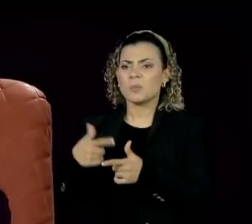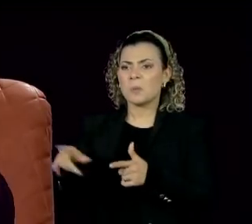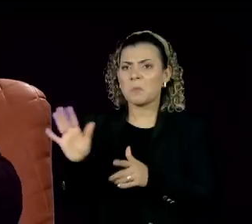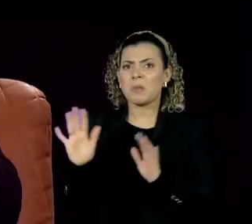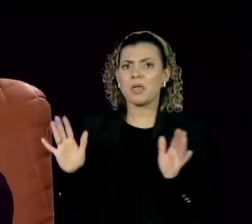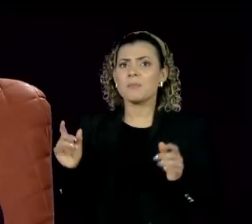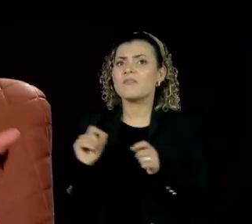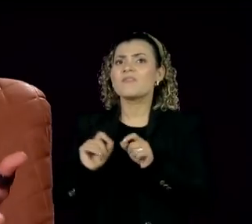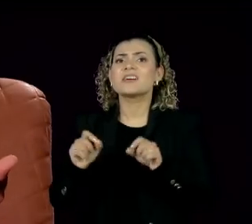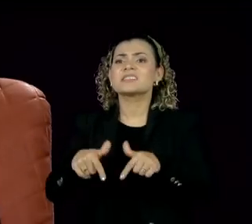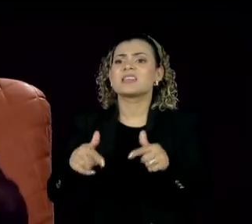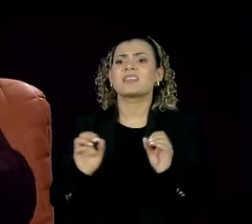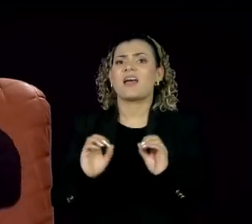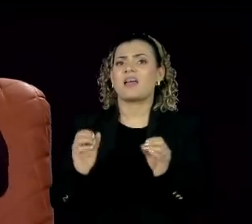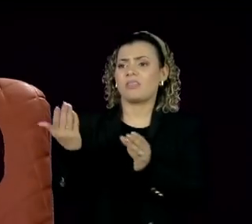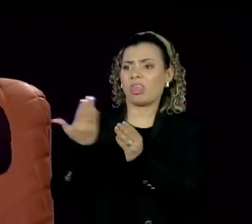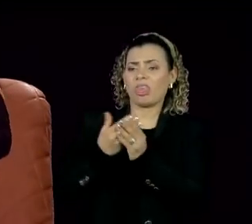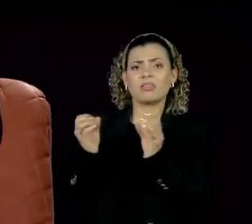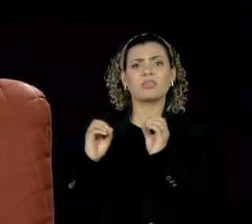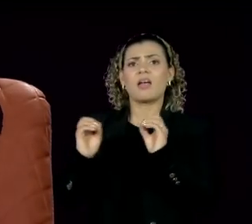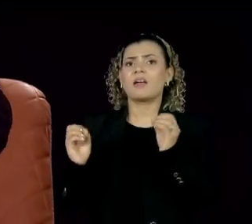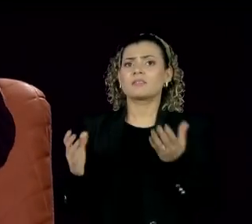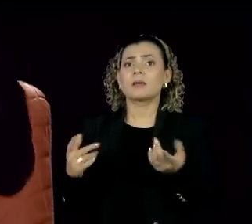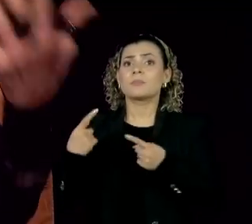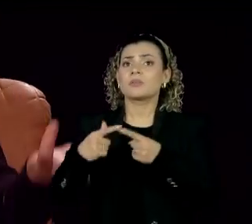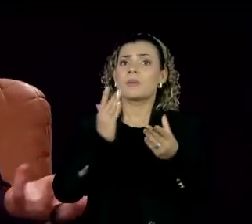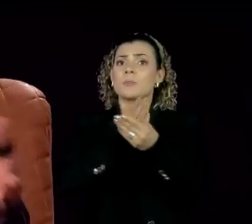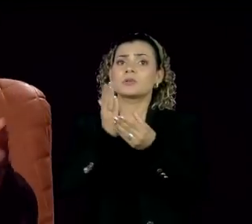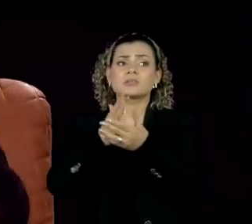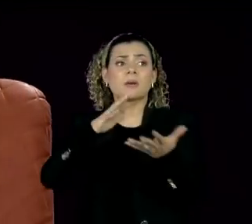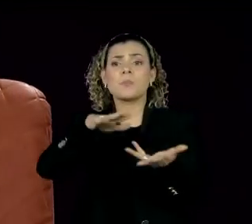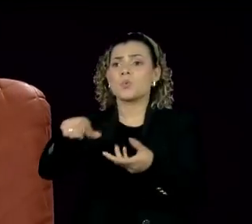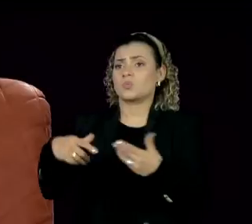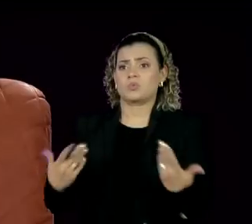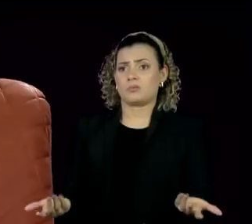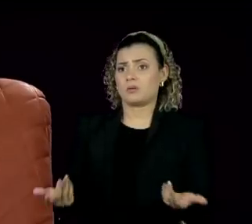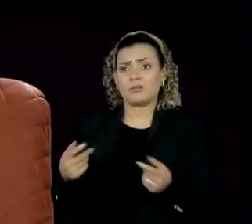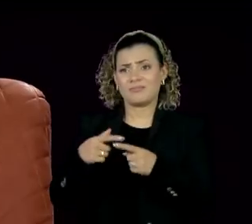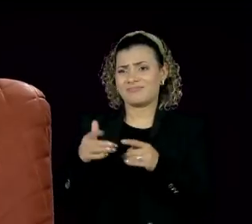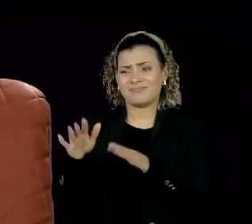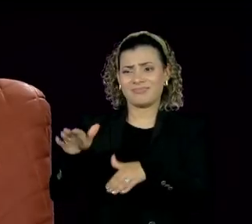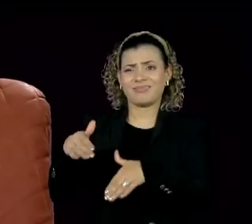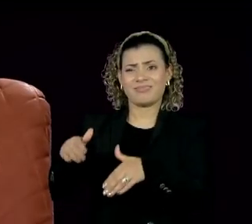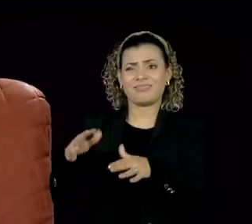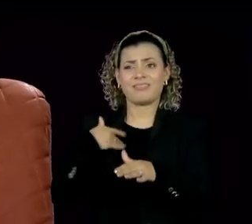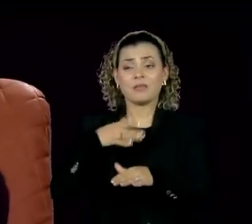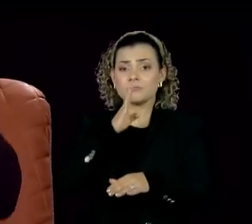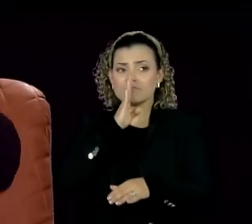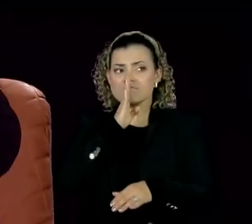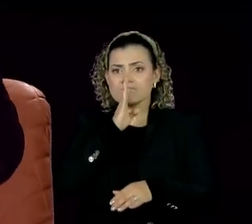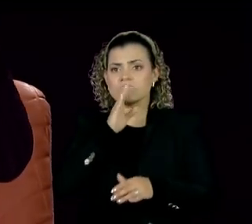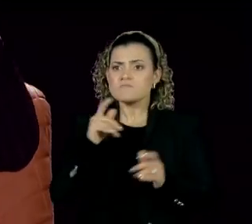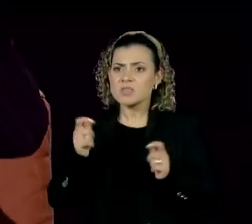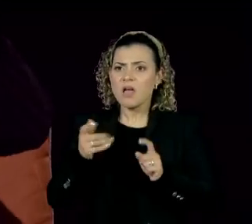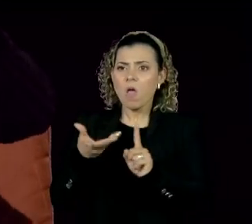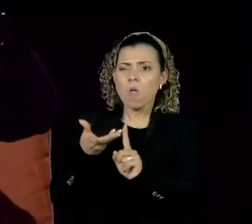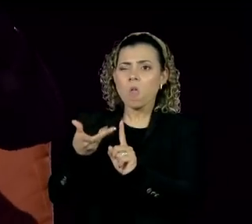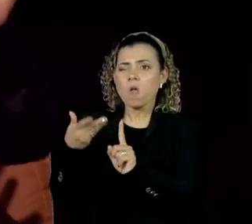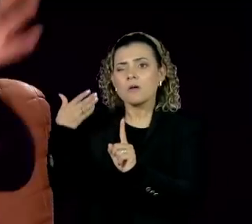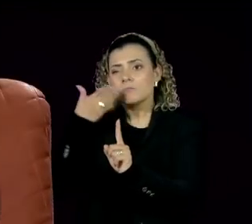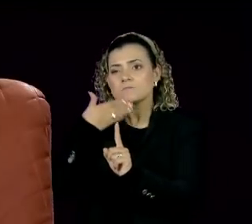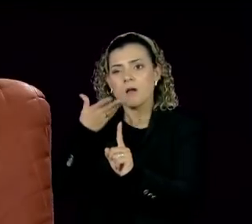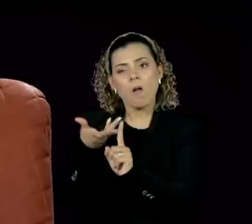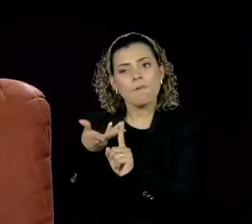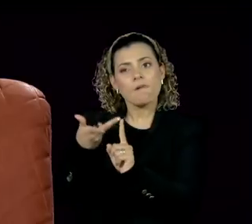Ninguém vai fazer nada exatamente, porque senão vai ter que todo mundo processar o mundo inteiro. Então, vamos nessa leva que tá essa confusão e depois tudo bem, as coisas vão acabar